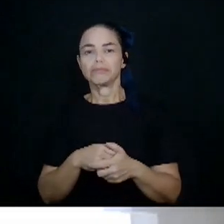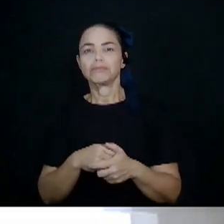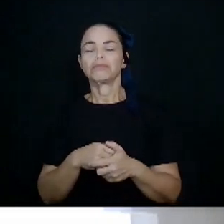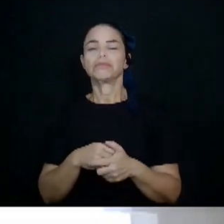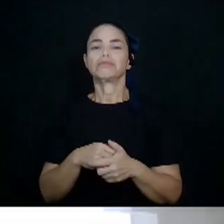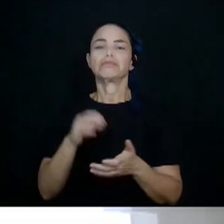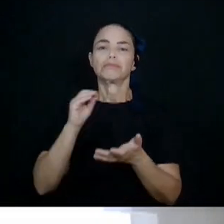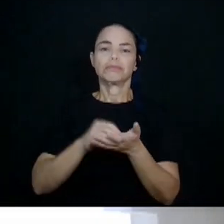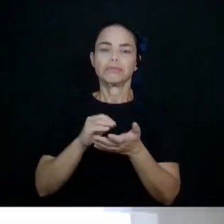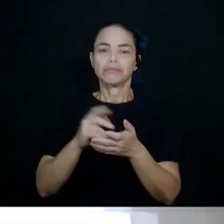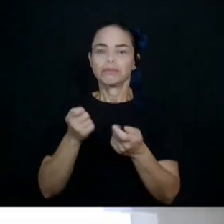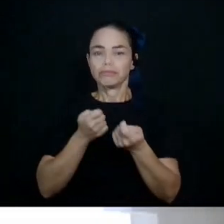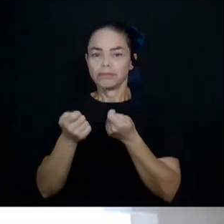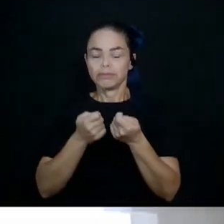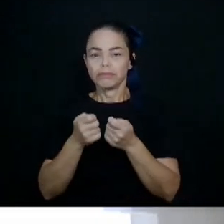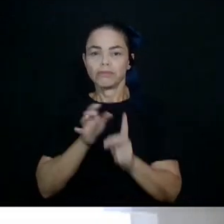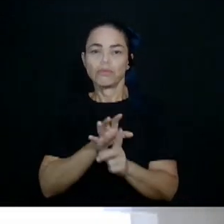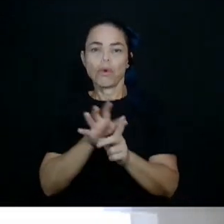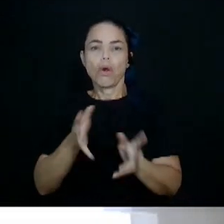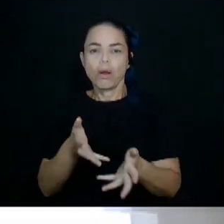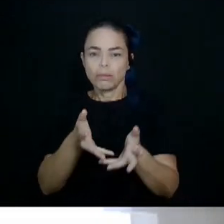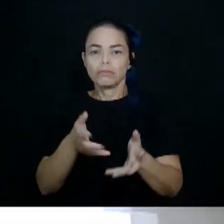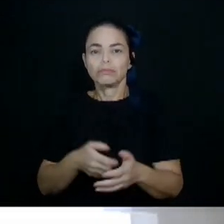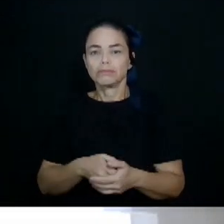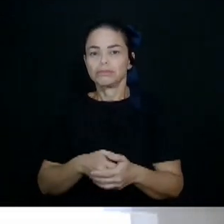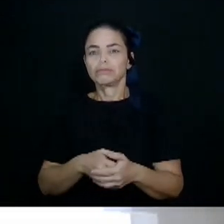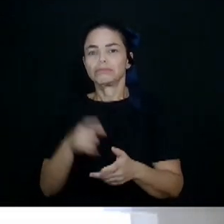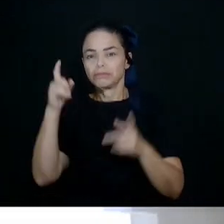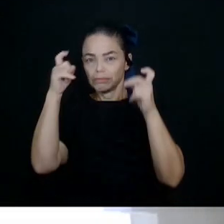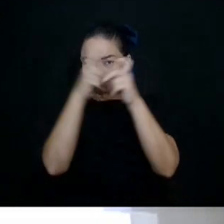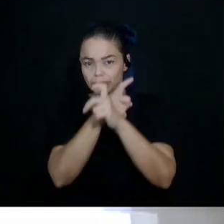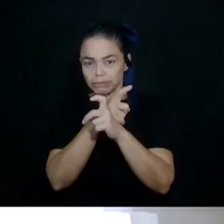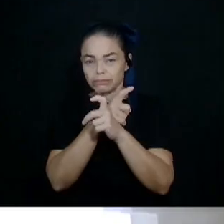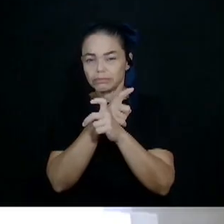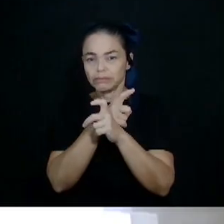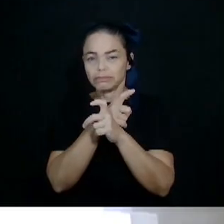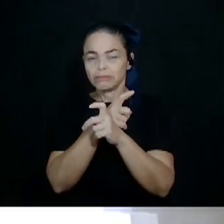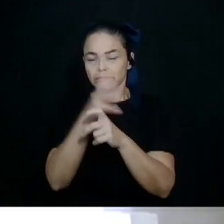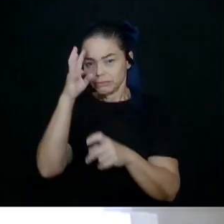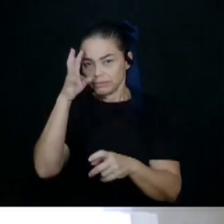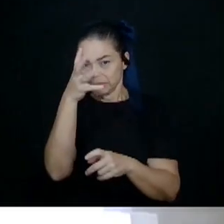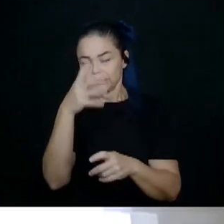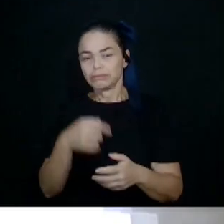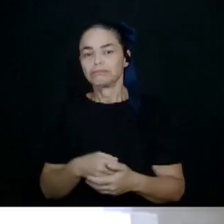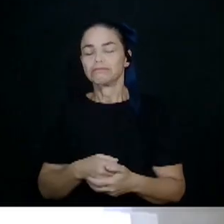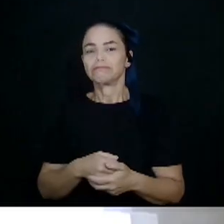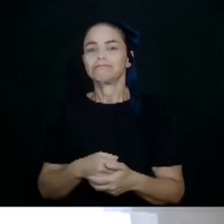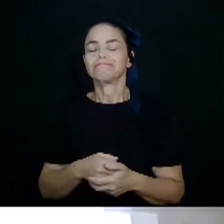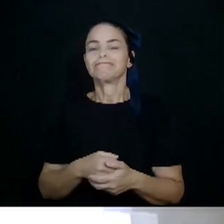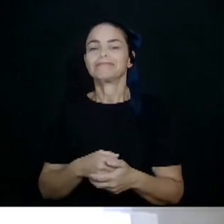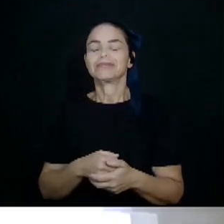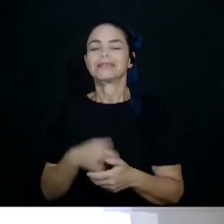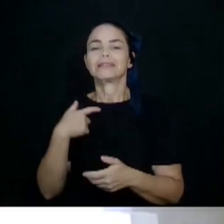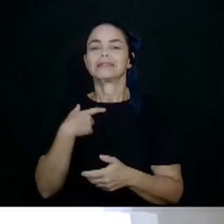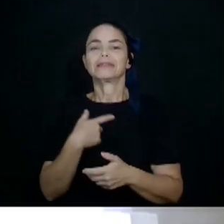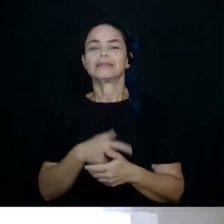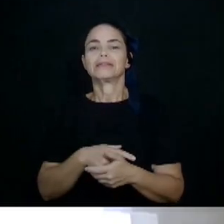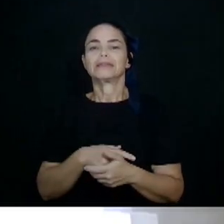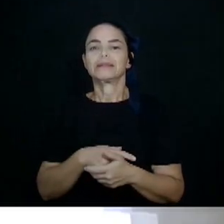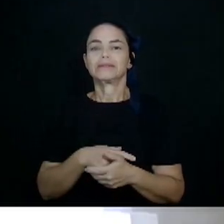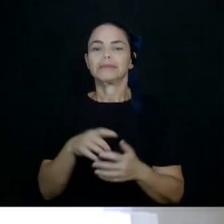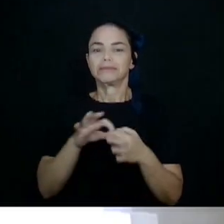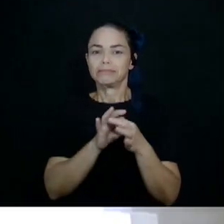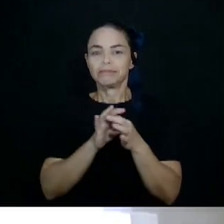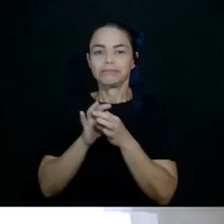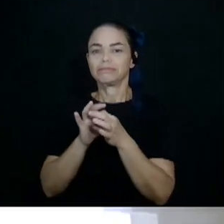de impulso, né? Às vezes a dificuldade de tomada de decisão, né? A gente associa muito uma das